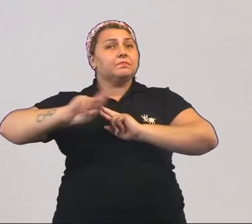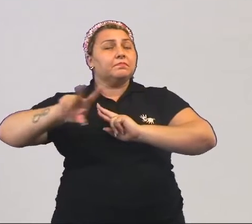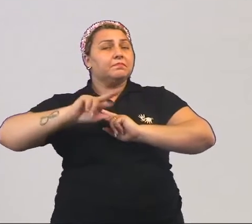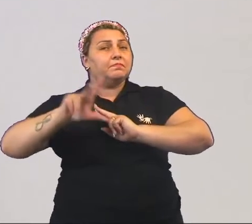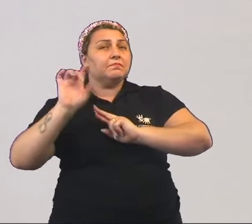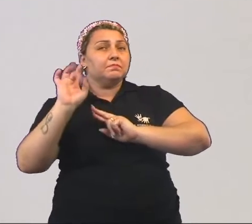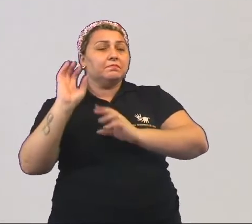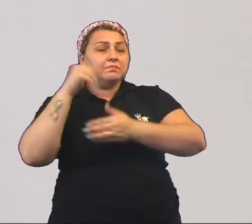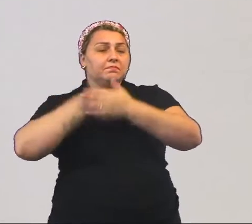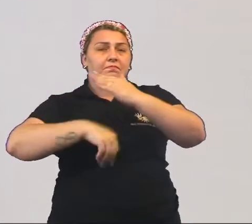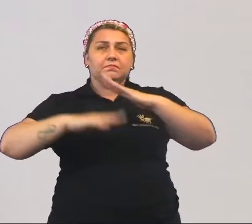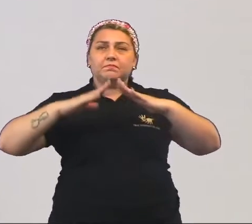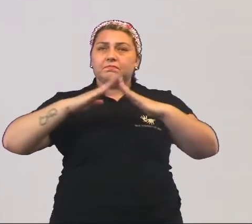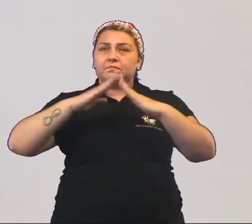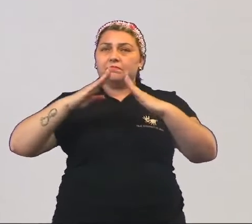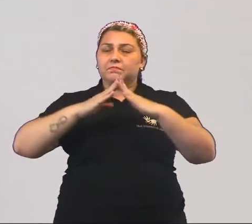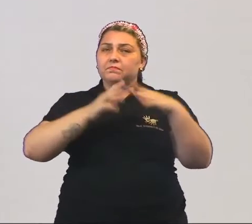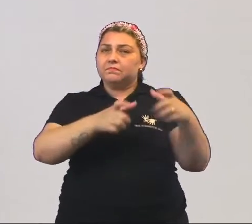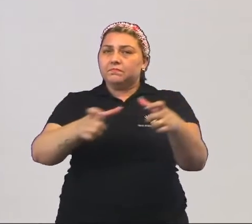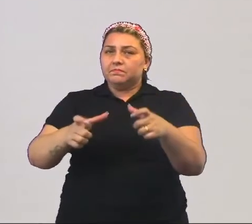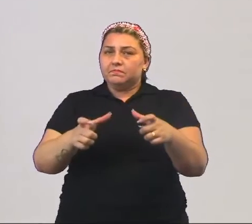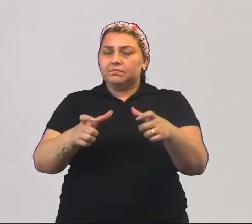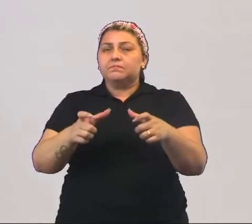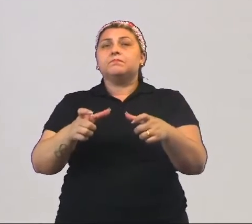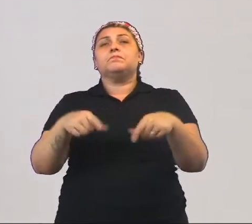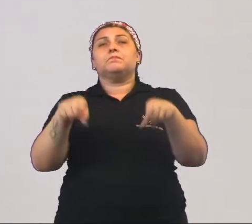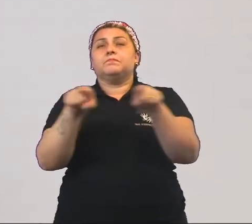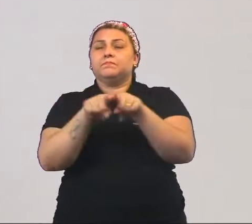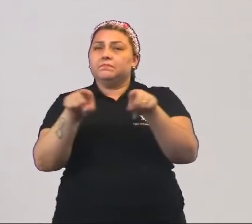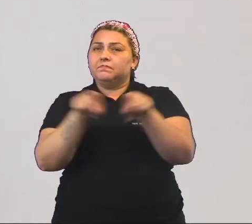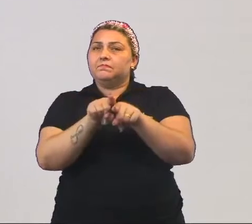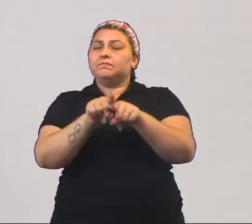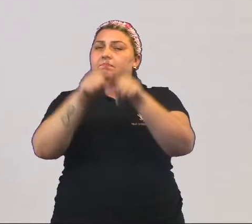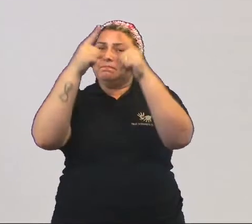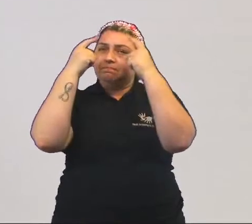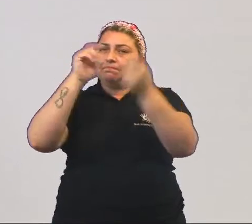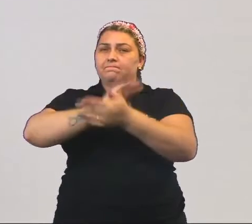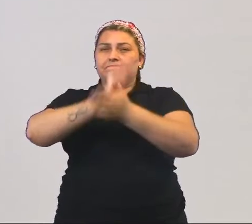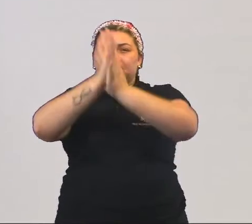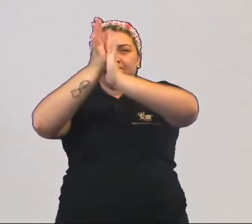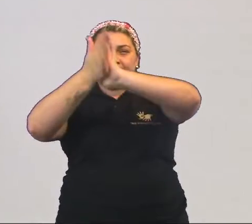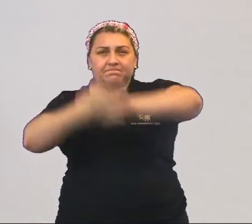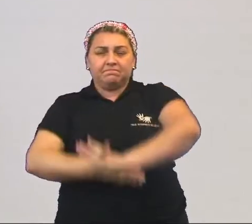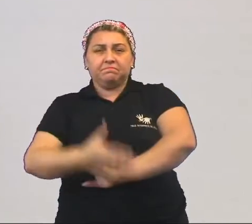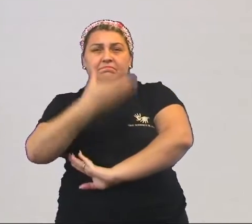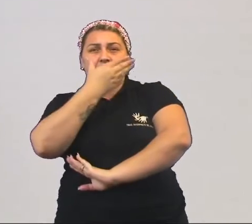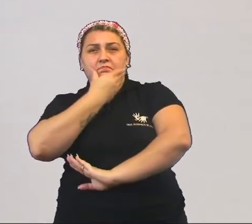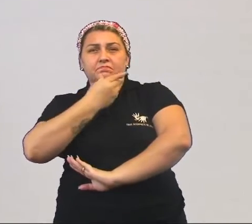restringe somente a esse espaço. Essa agressão, o ato do